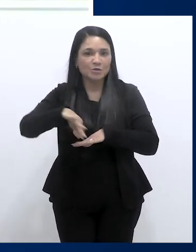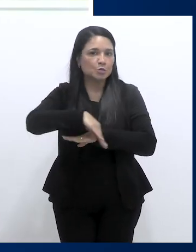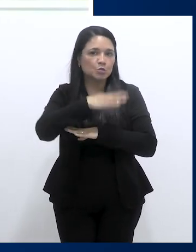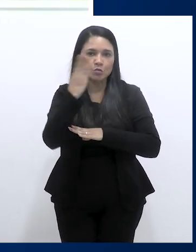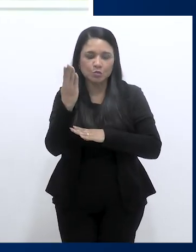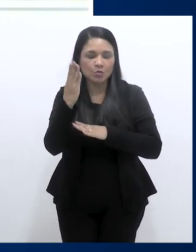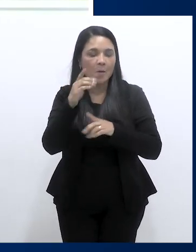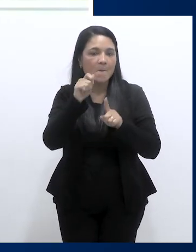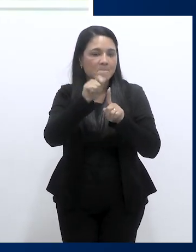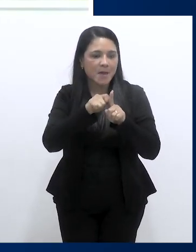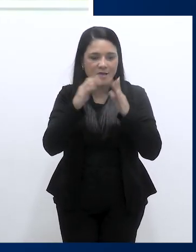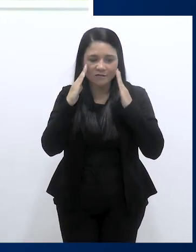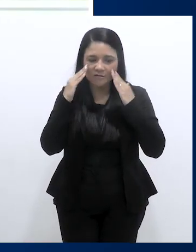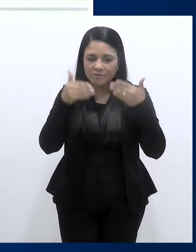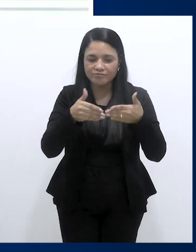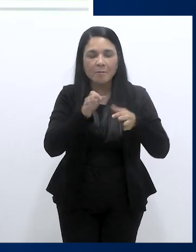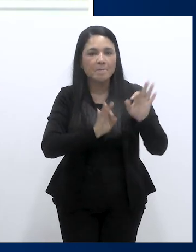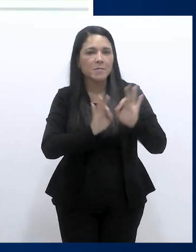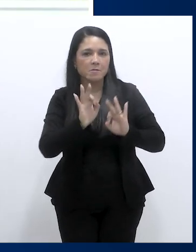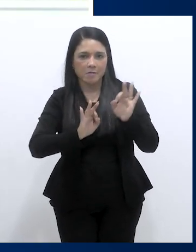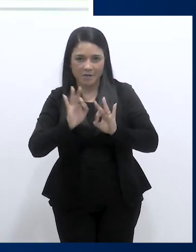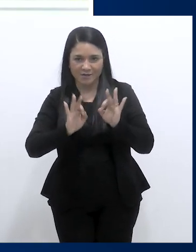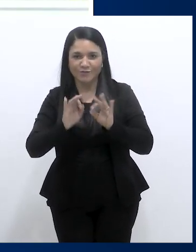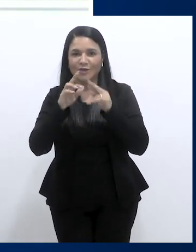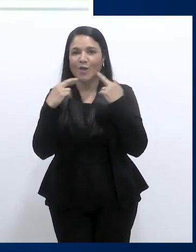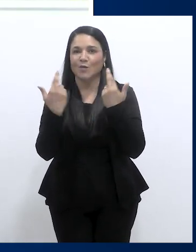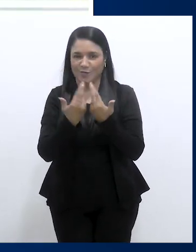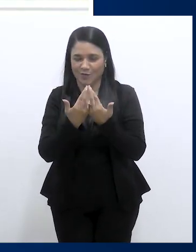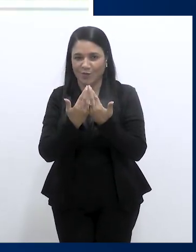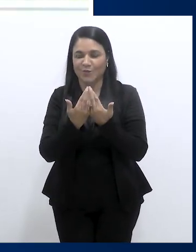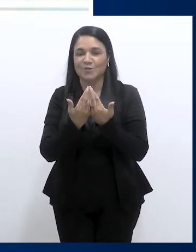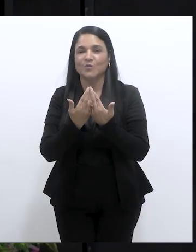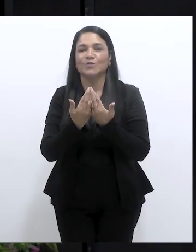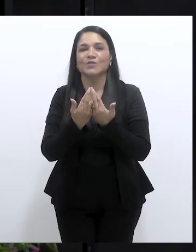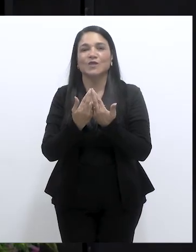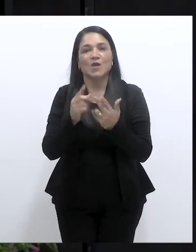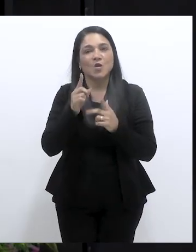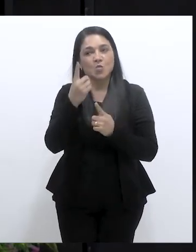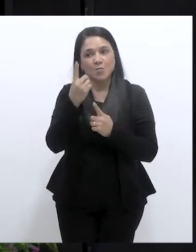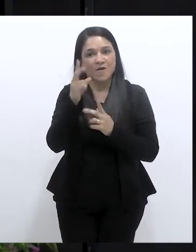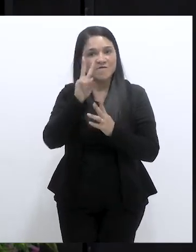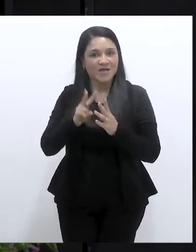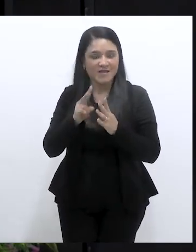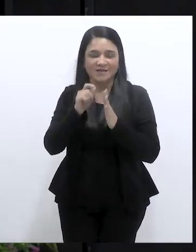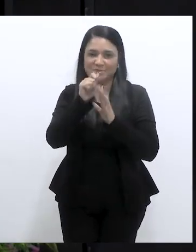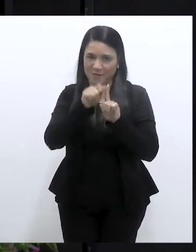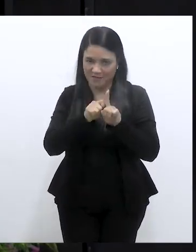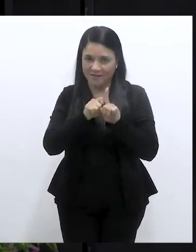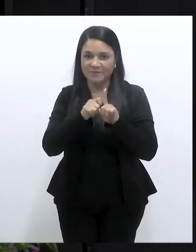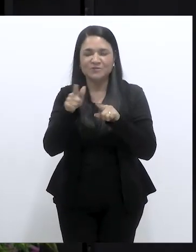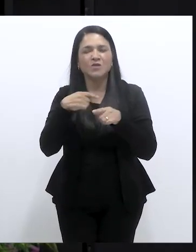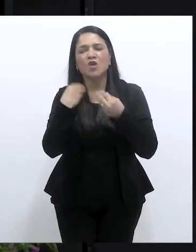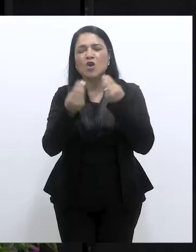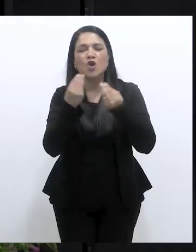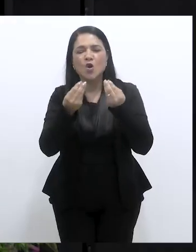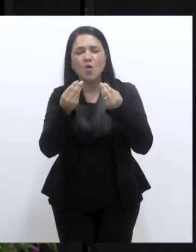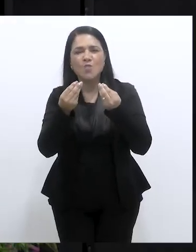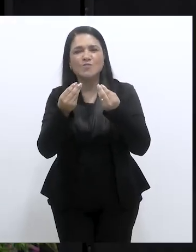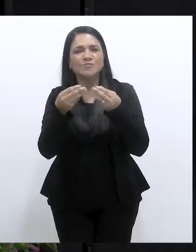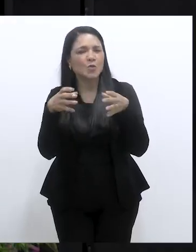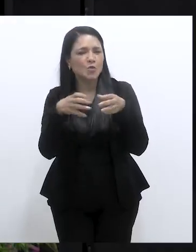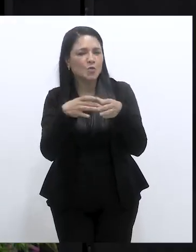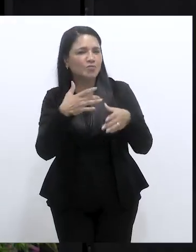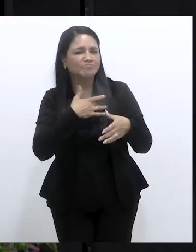inteiro focado nisso, né? Então, é um pouco por aí. Que grupo salutar, Maura. Conta a dinâmica É, de como